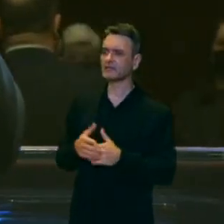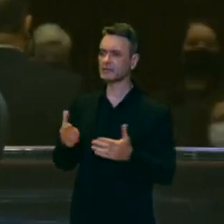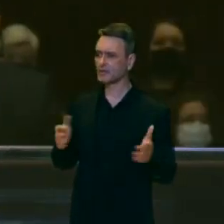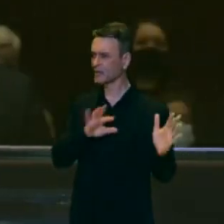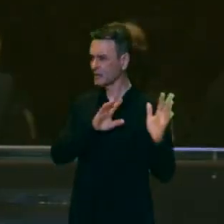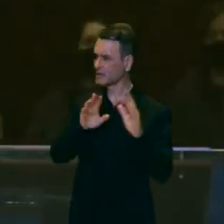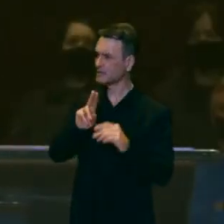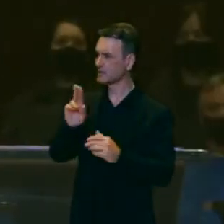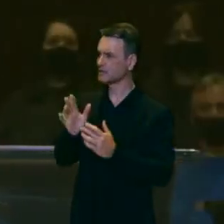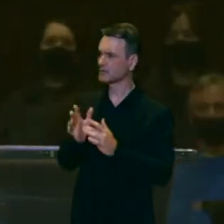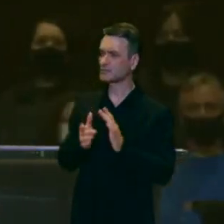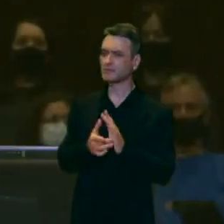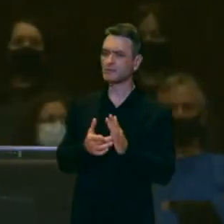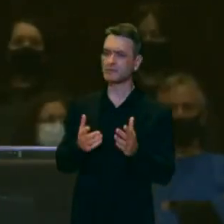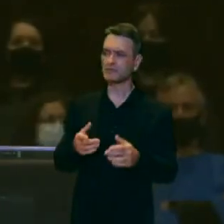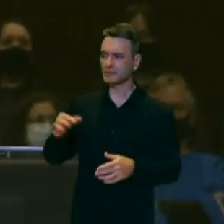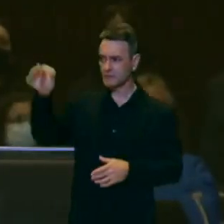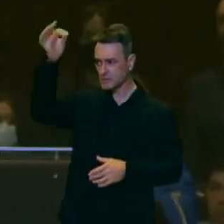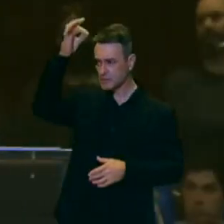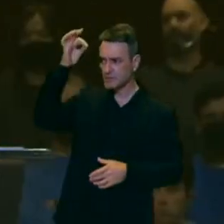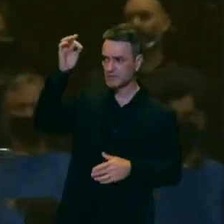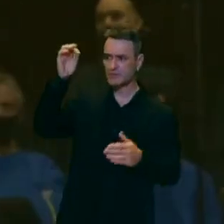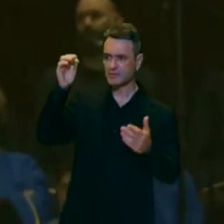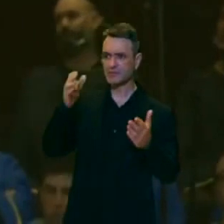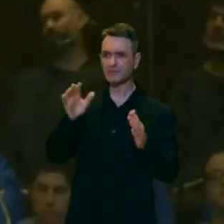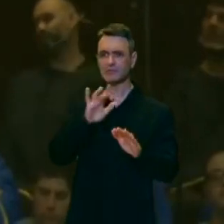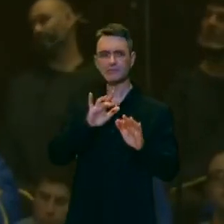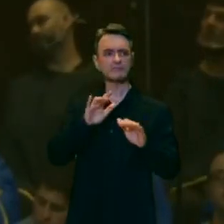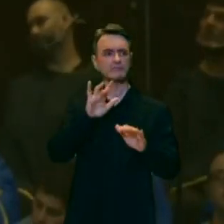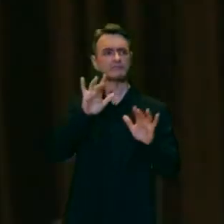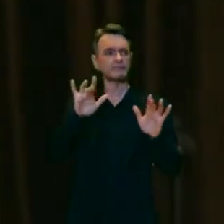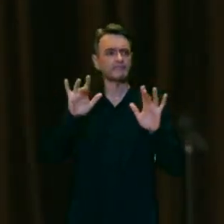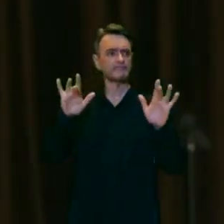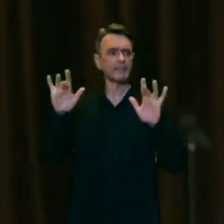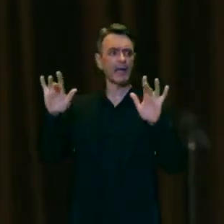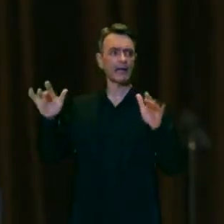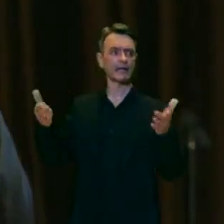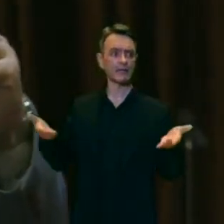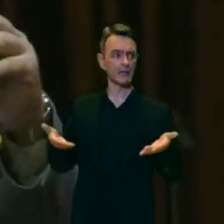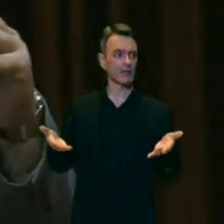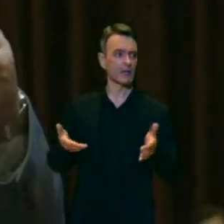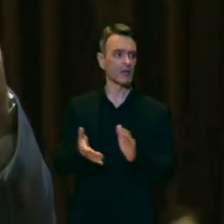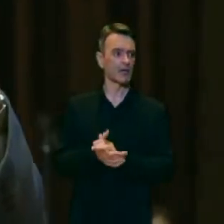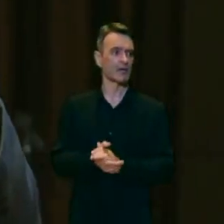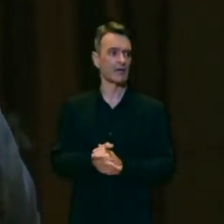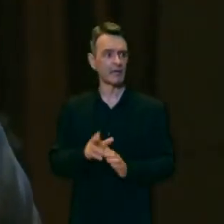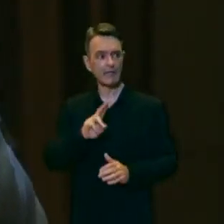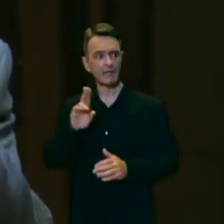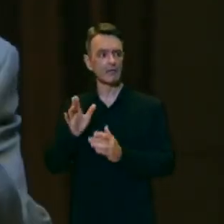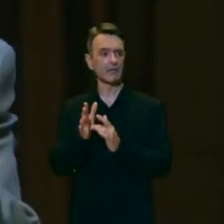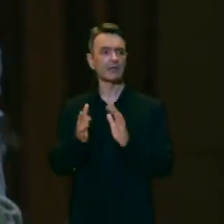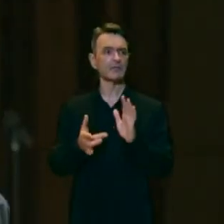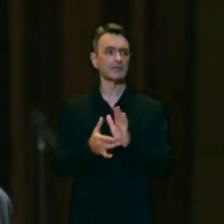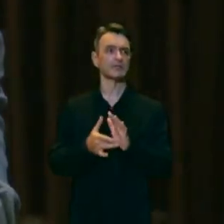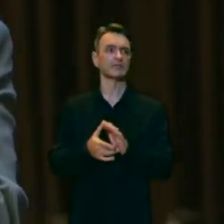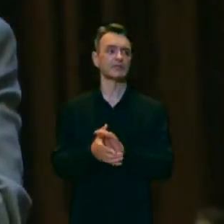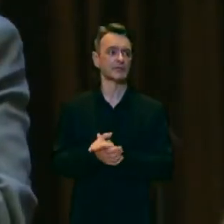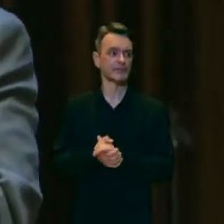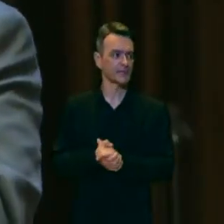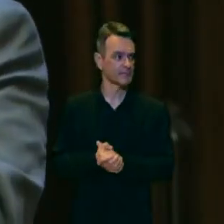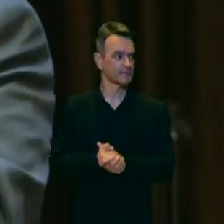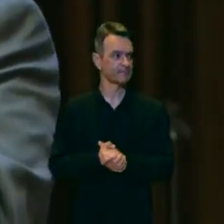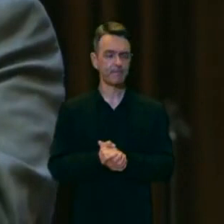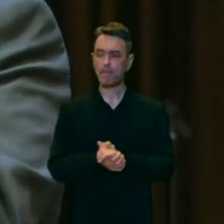de Jesus, aqueles a quem o Espírito Santo está falando agora, pode vir, em nome do Senhor Jesus. O Senhor quer fazer uma obra na sua vida, pode